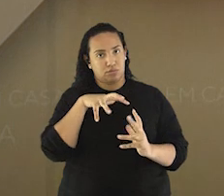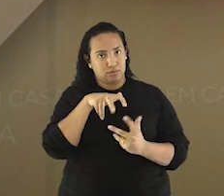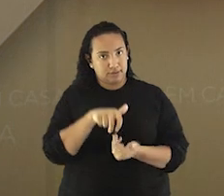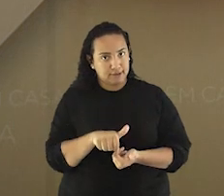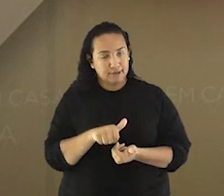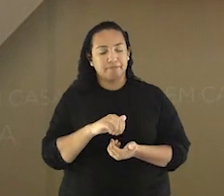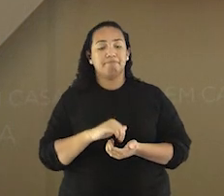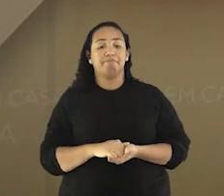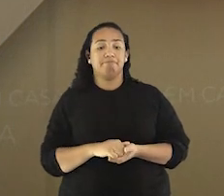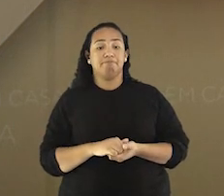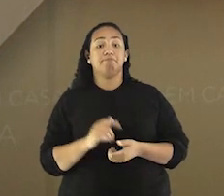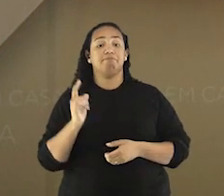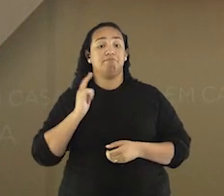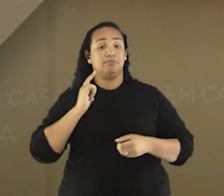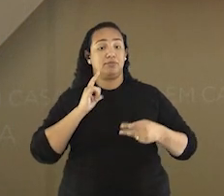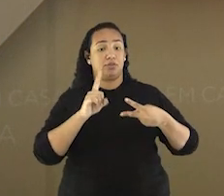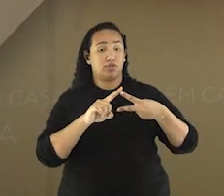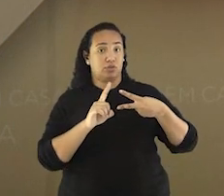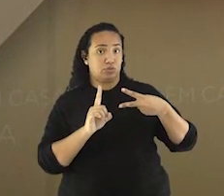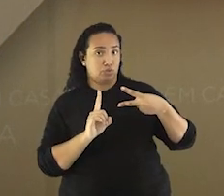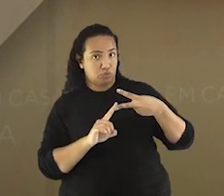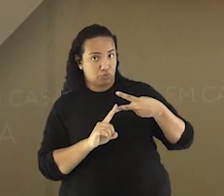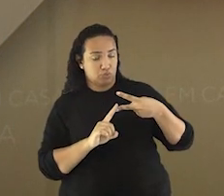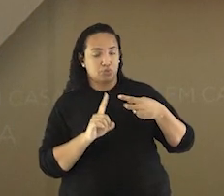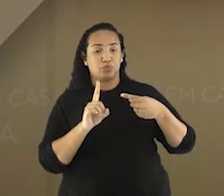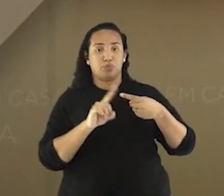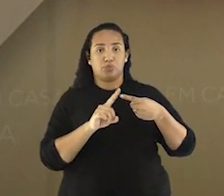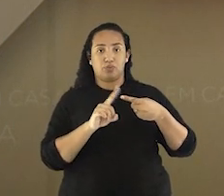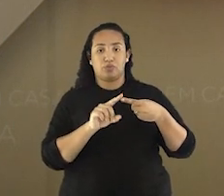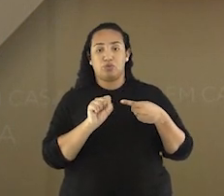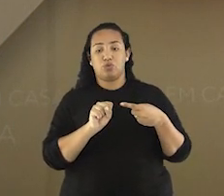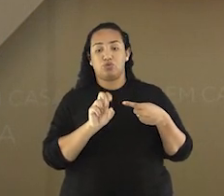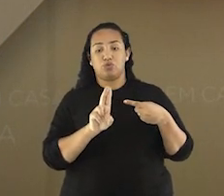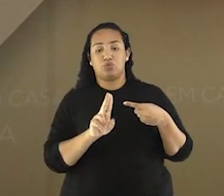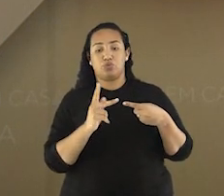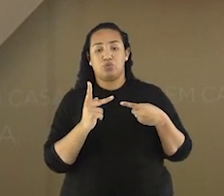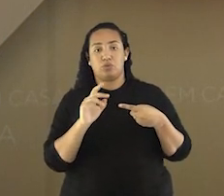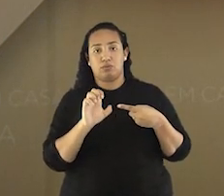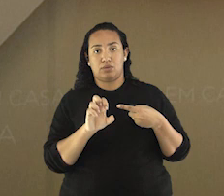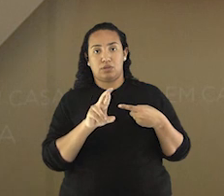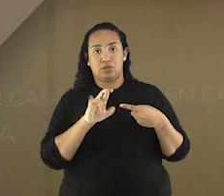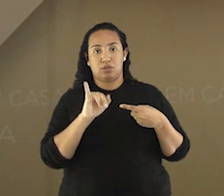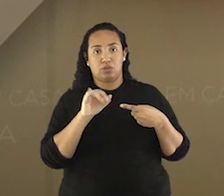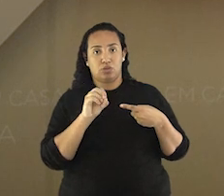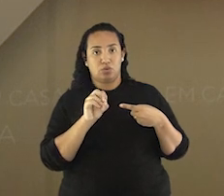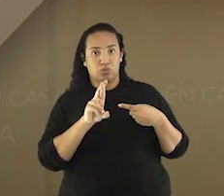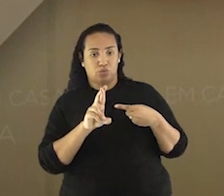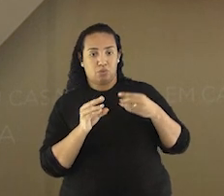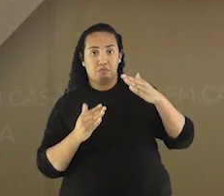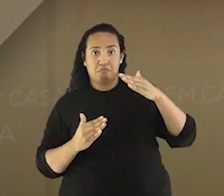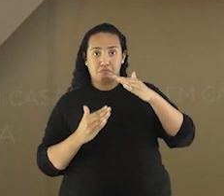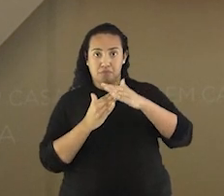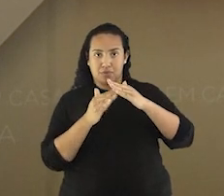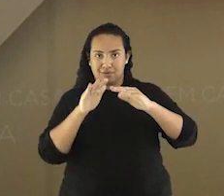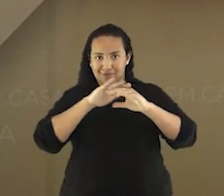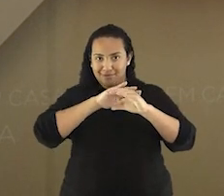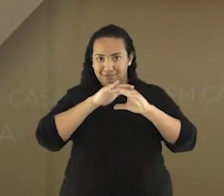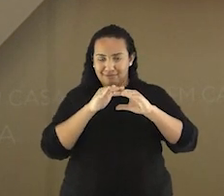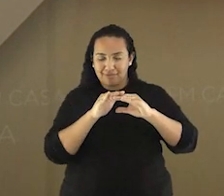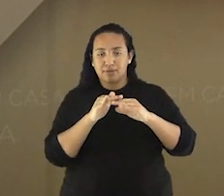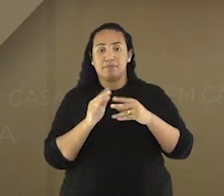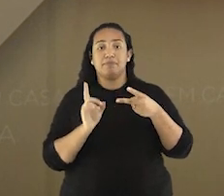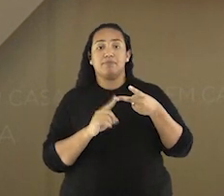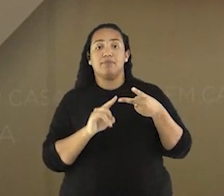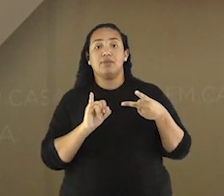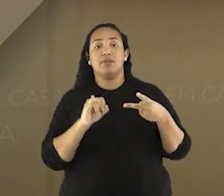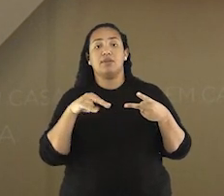dividido em 2 partes, como sendo o manto superior, que é o mais próximo à superfície, e o manto inferior, que é o